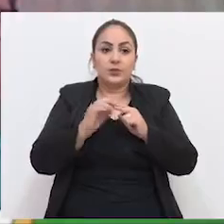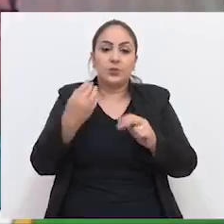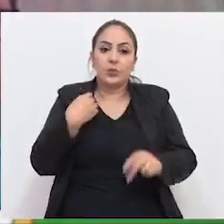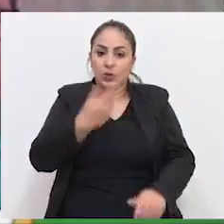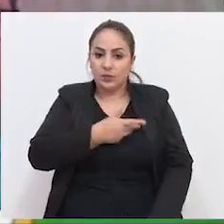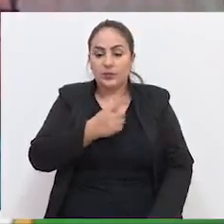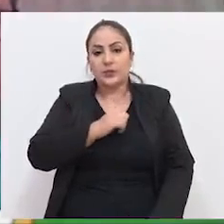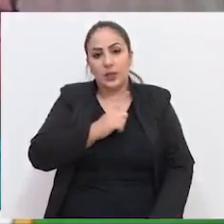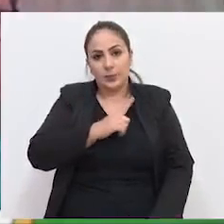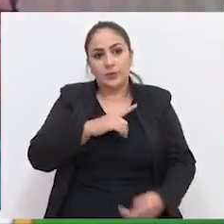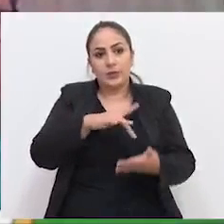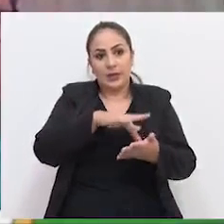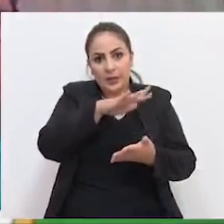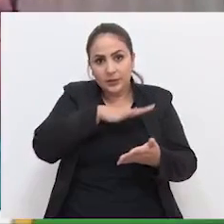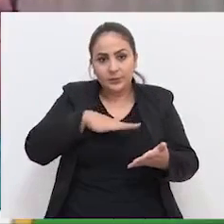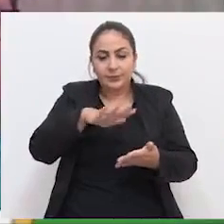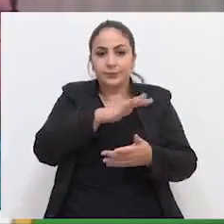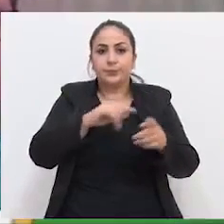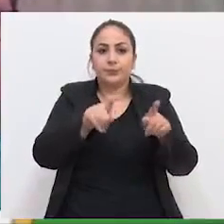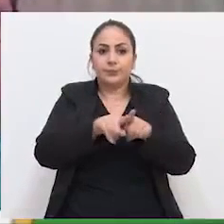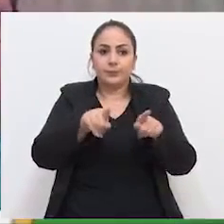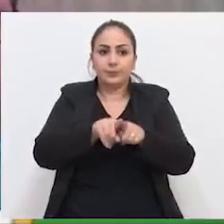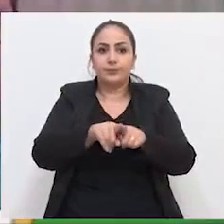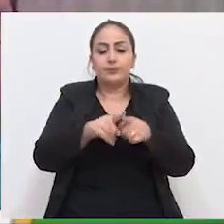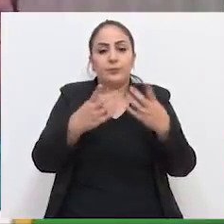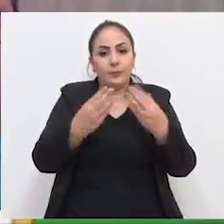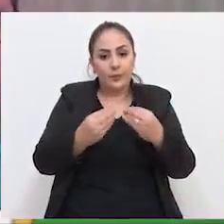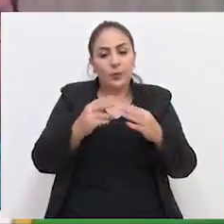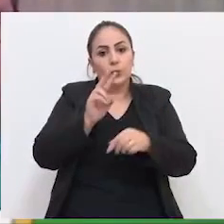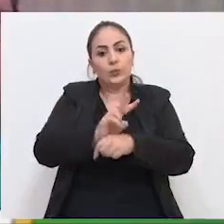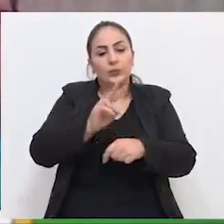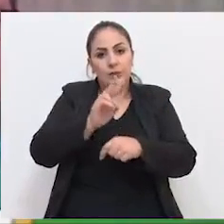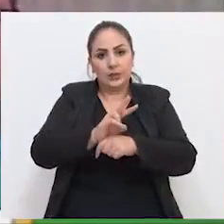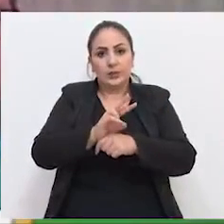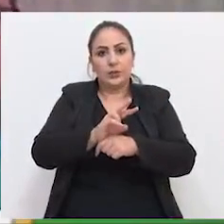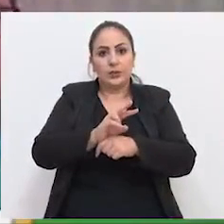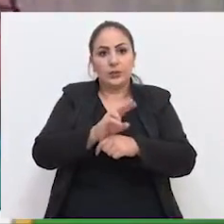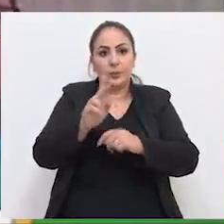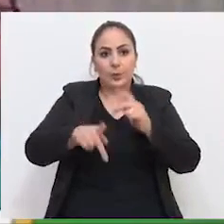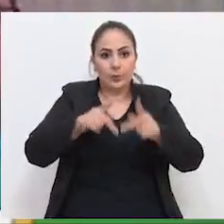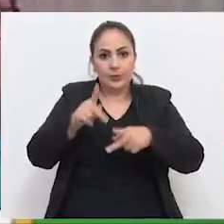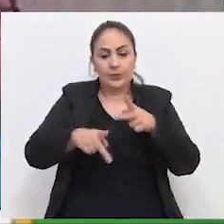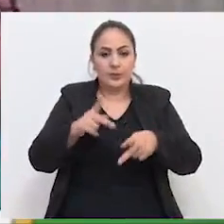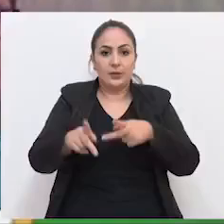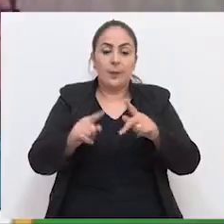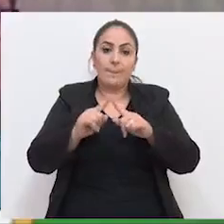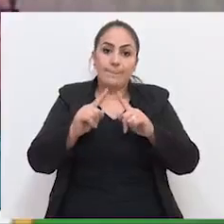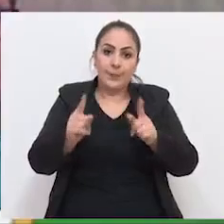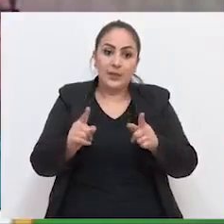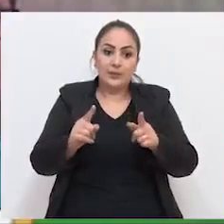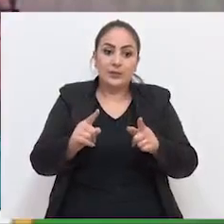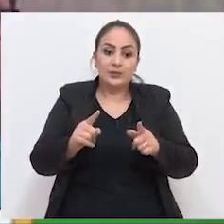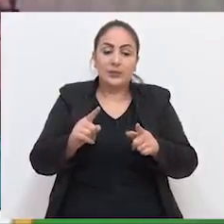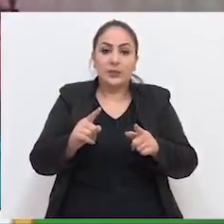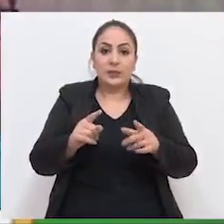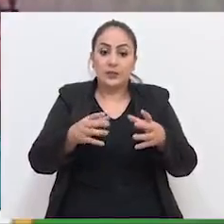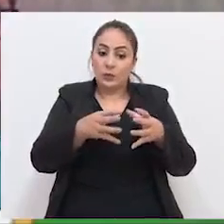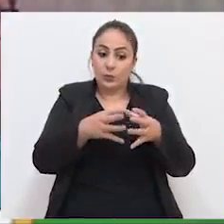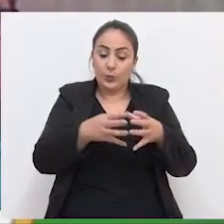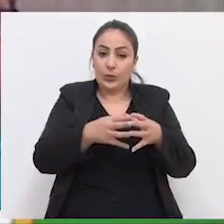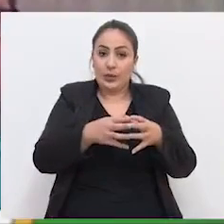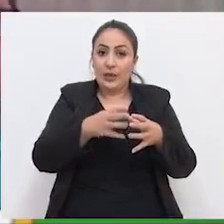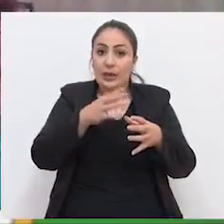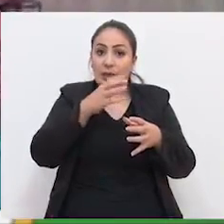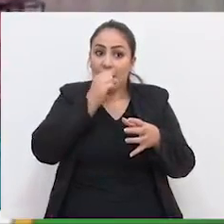temos esta situação excepcional, que recomenda muita prudência e cuidado por parte da população, embora esteja numa bandeira